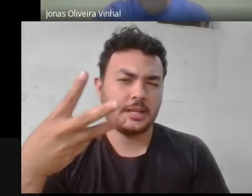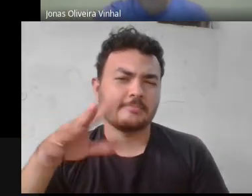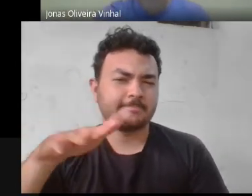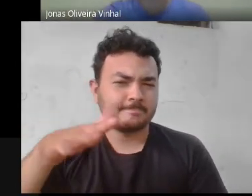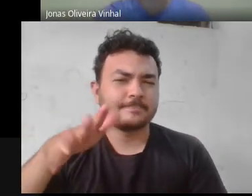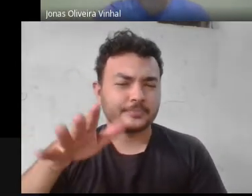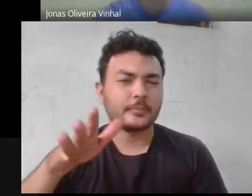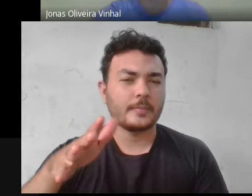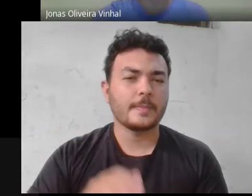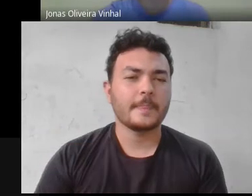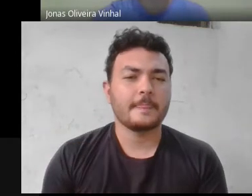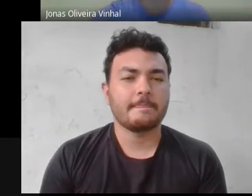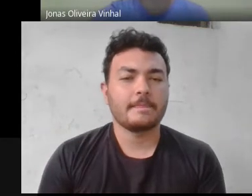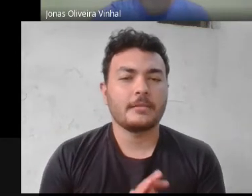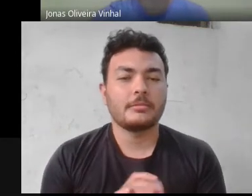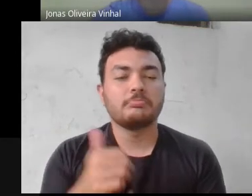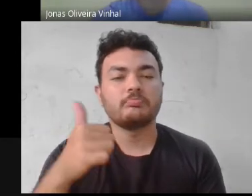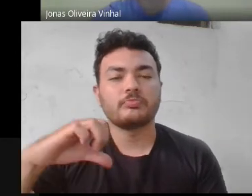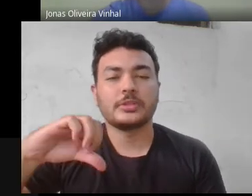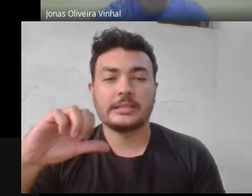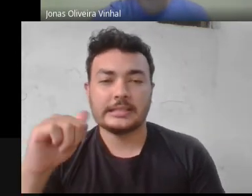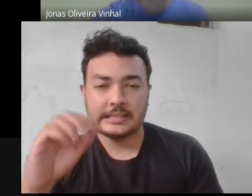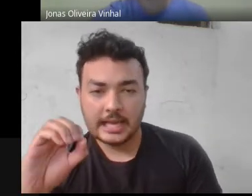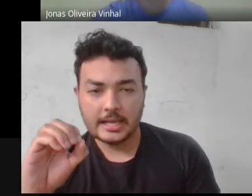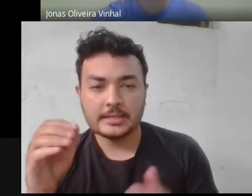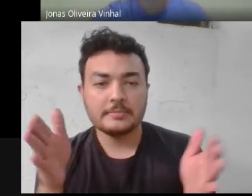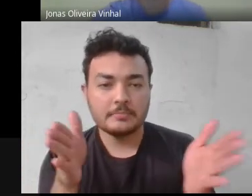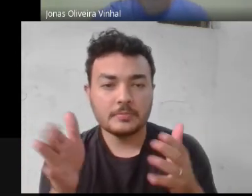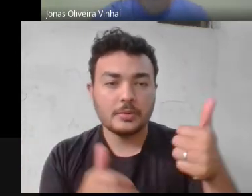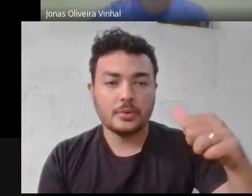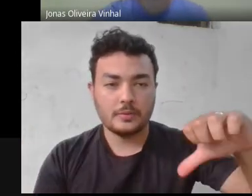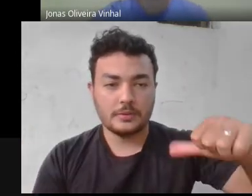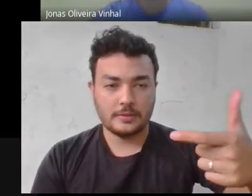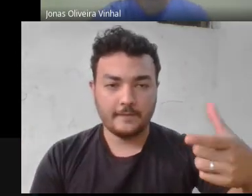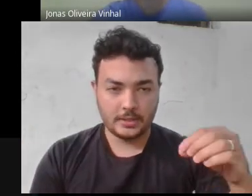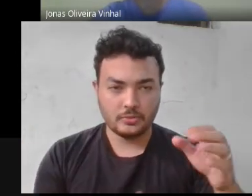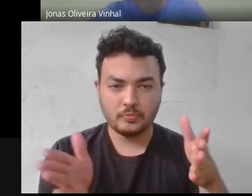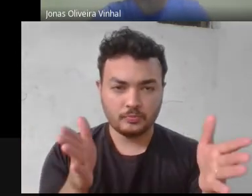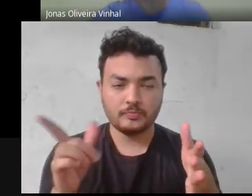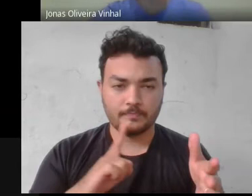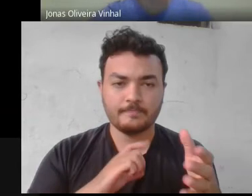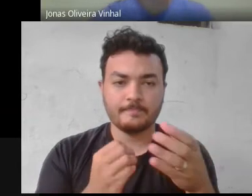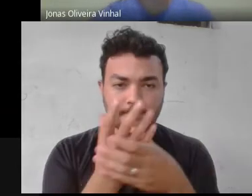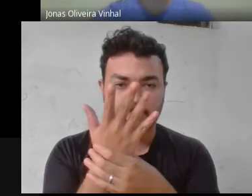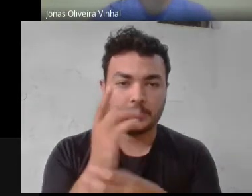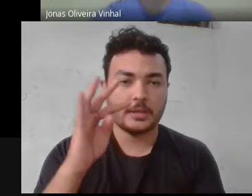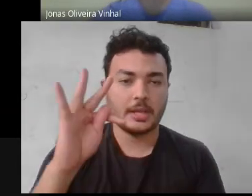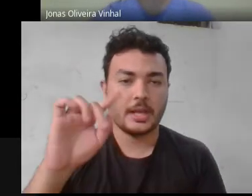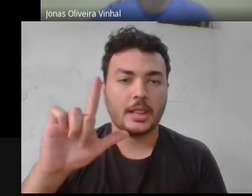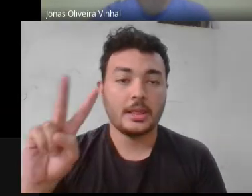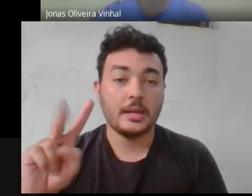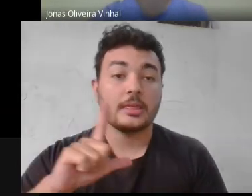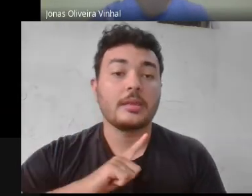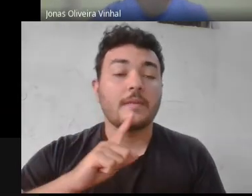assim, nessa época mais ou menos, em 1910 a 1920, se eu não me engano, nessa fase aí. Que foi, assim, o